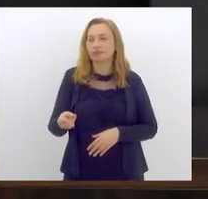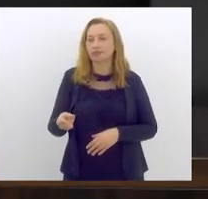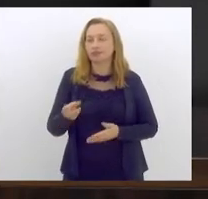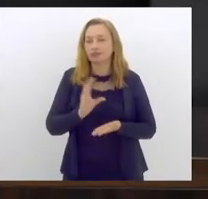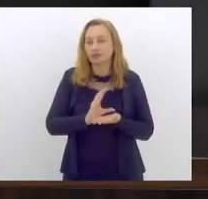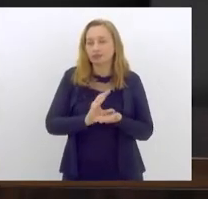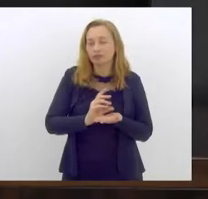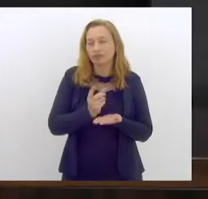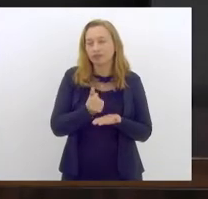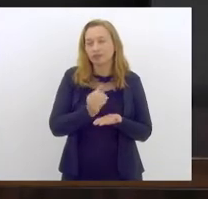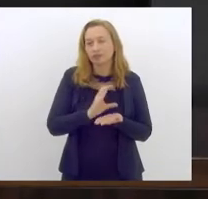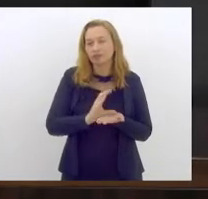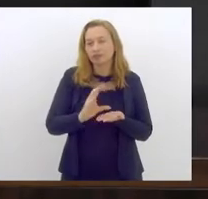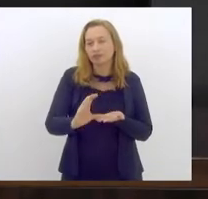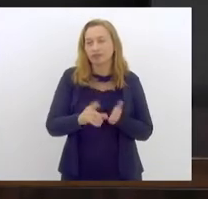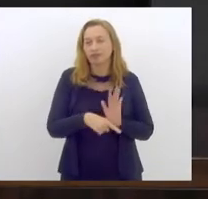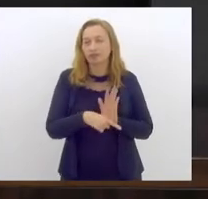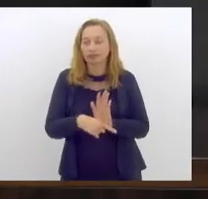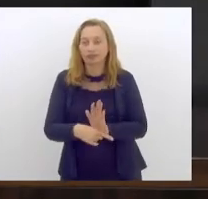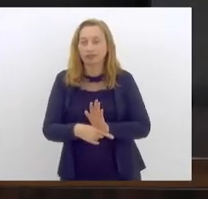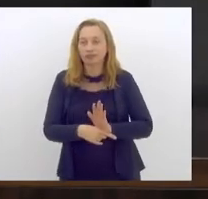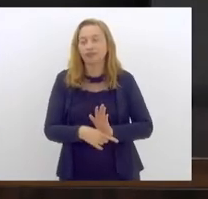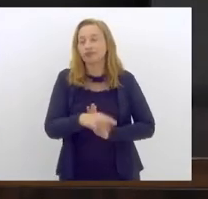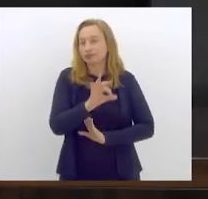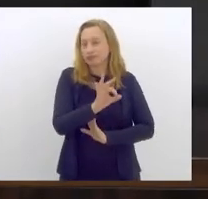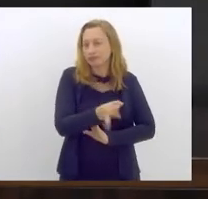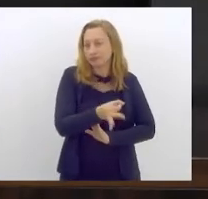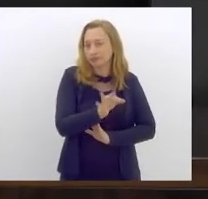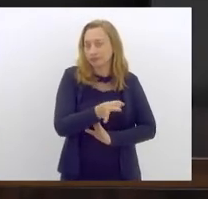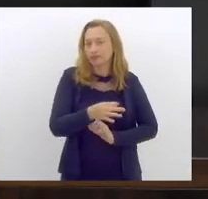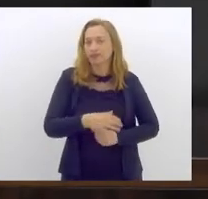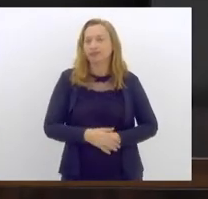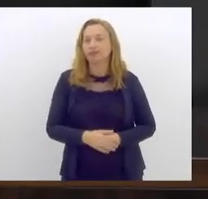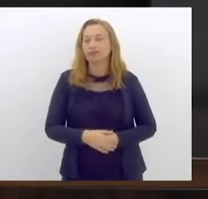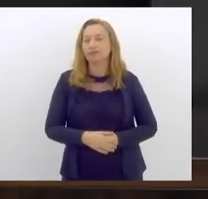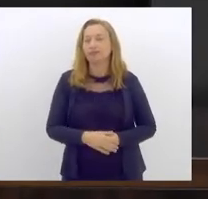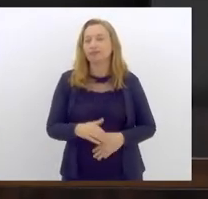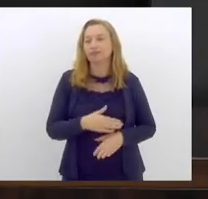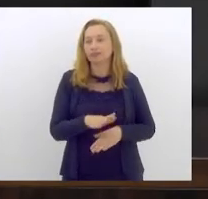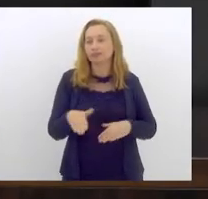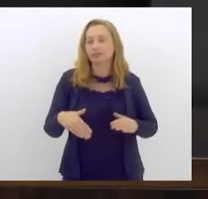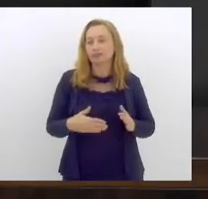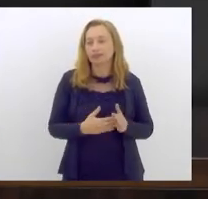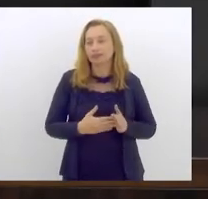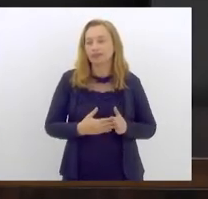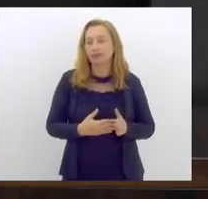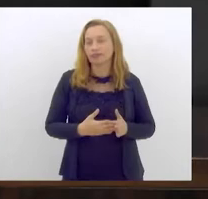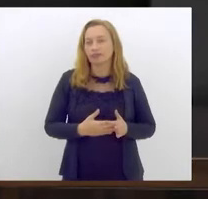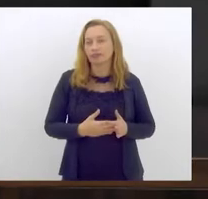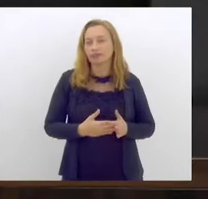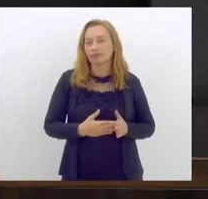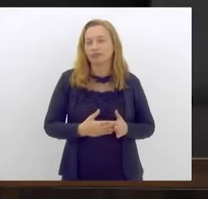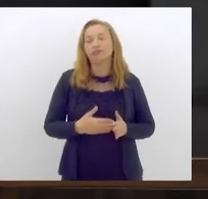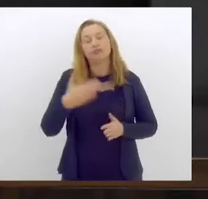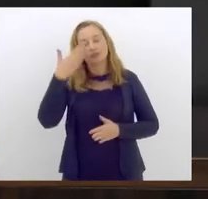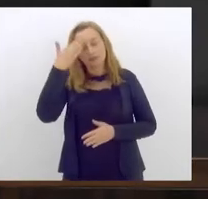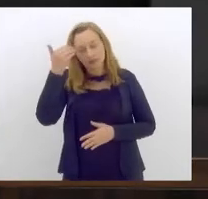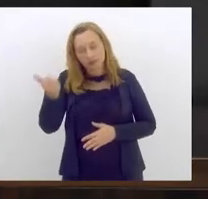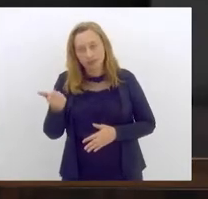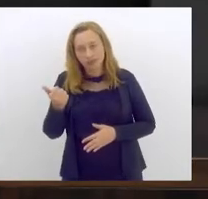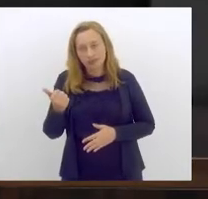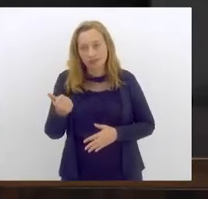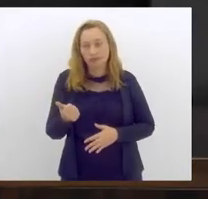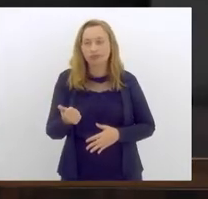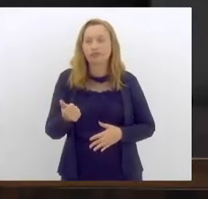recursos da assistência exatamente quando todos e todas sabíamos que